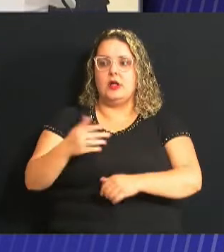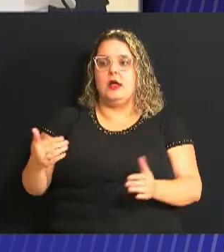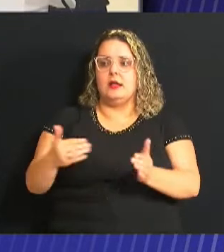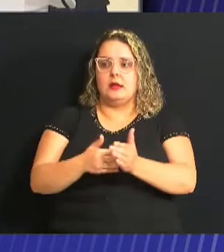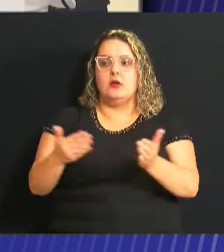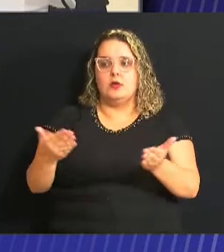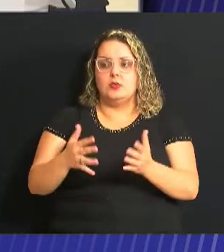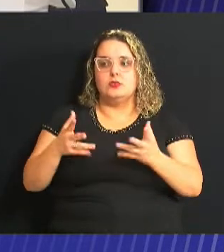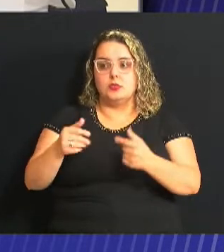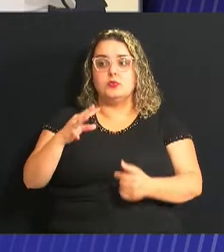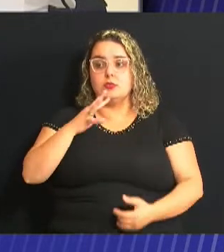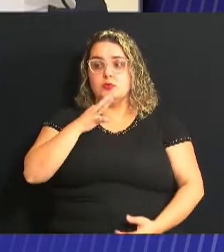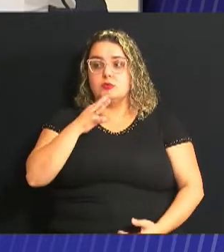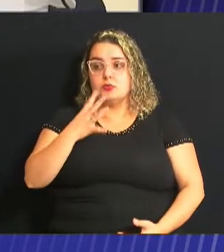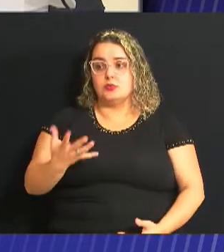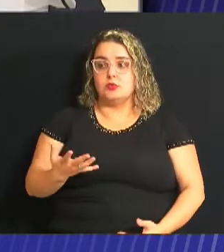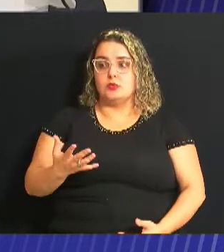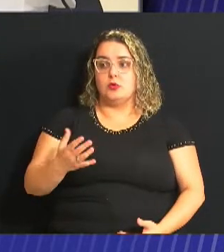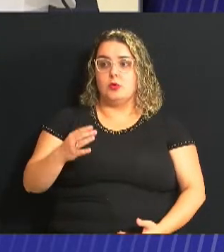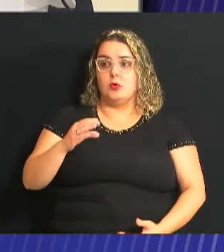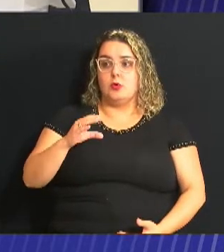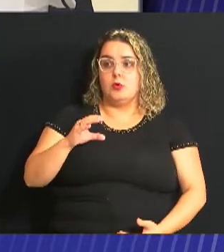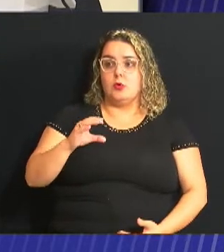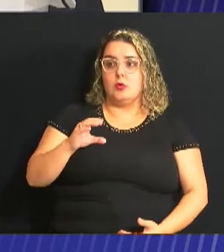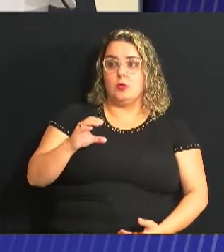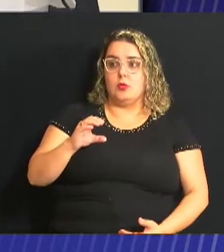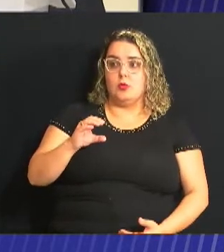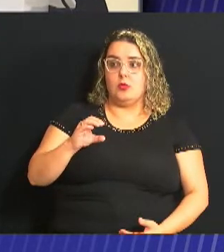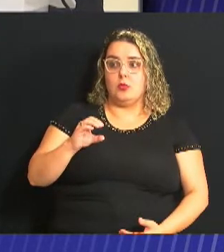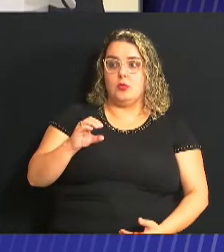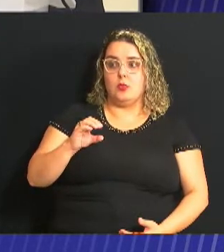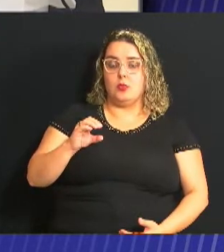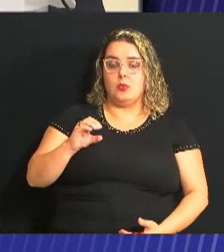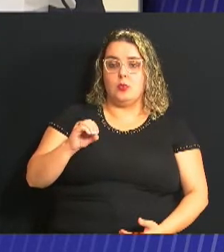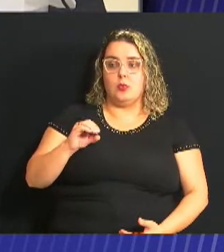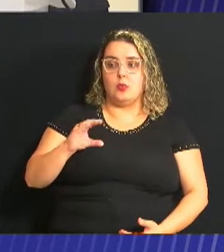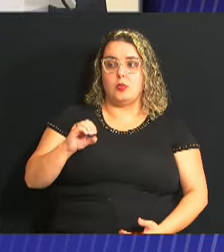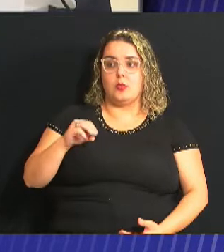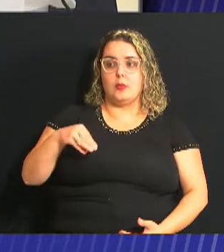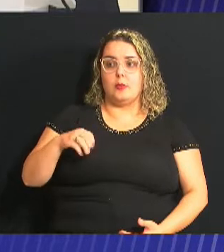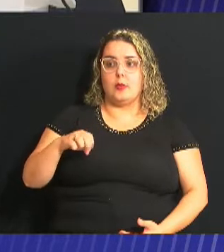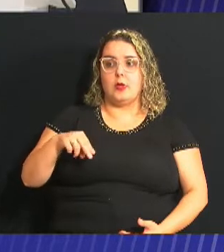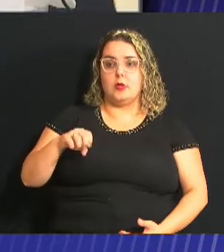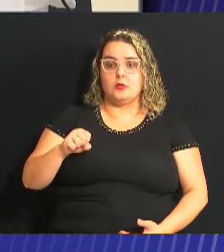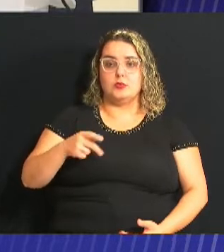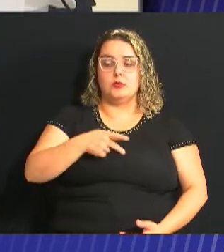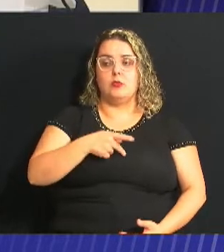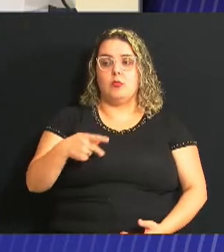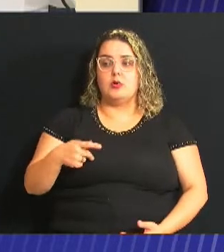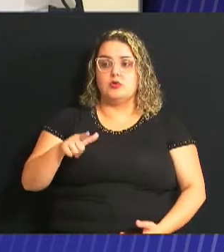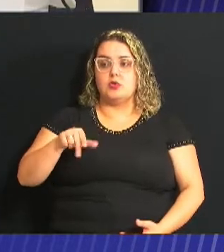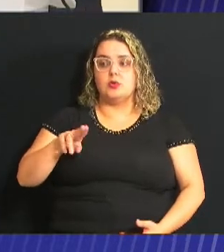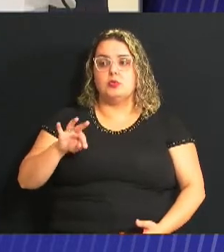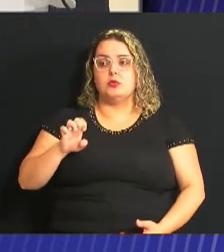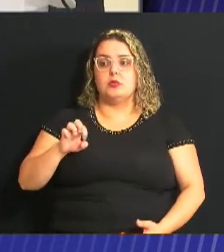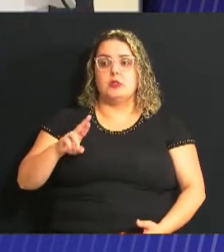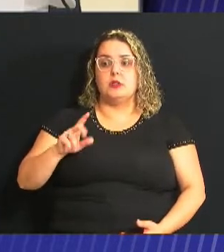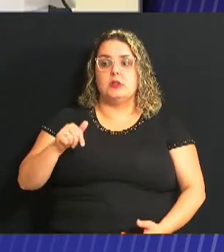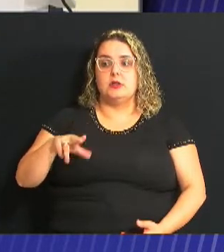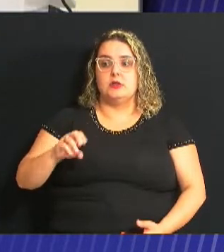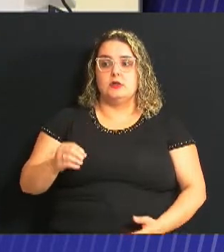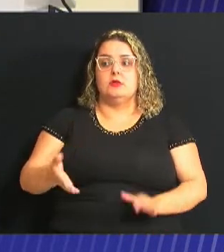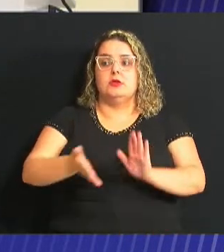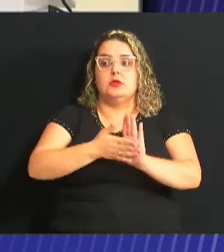mundo conhece o Comênos, um pastor luterano, porque na proposta de Lutero,